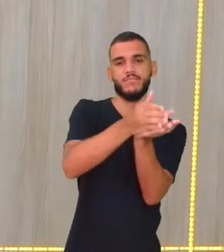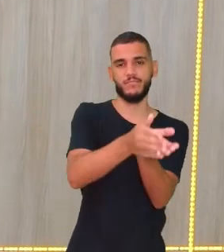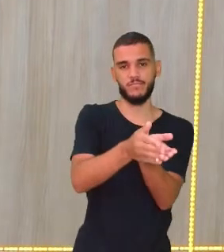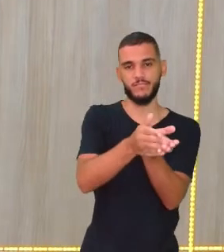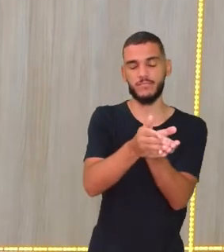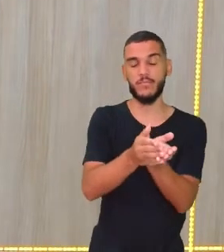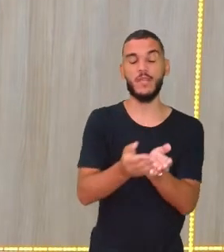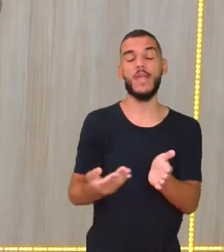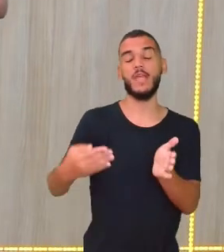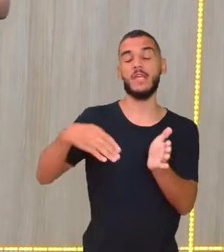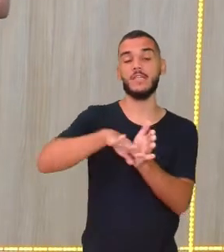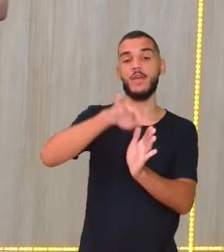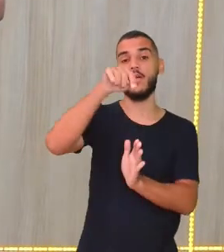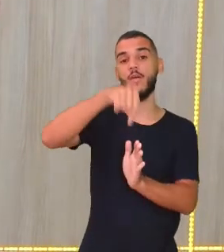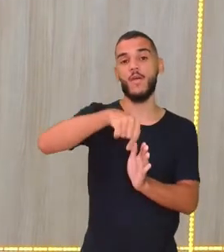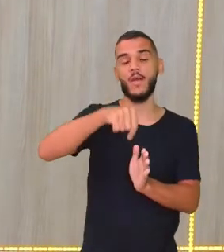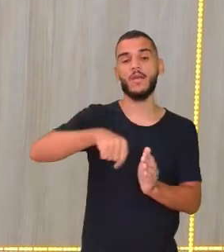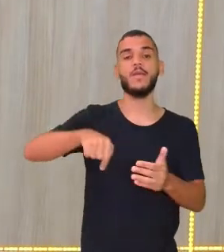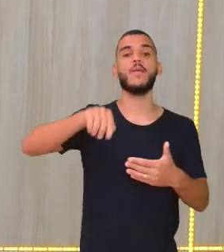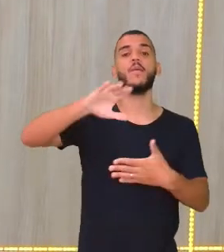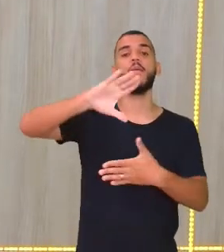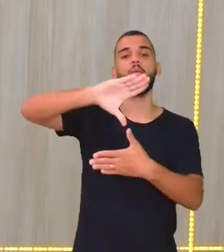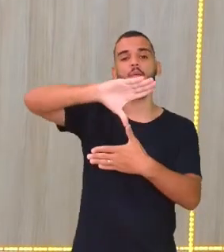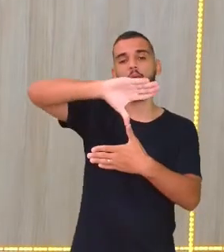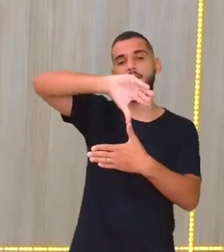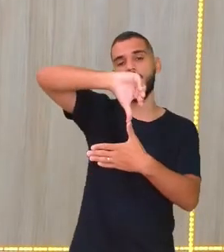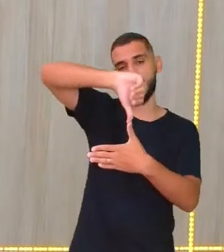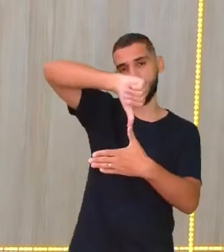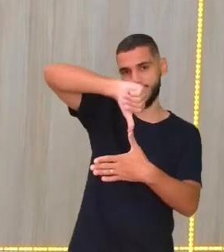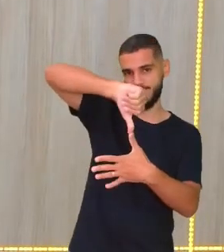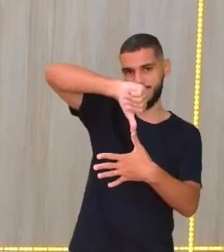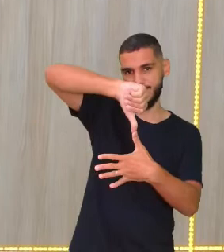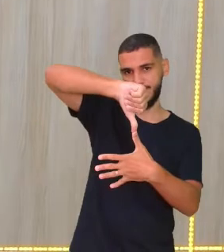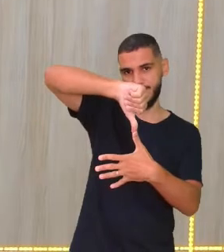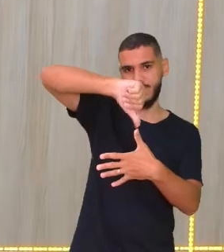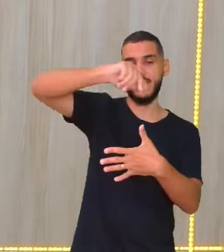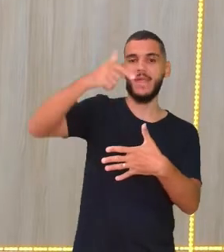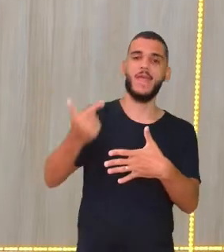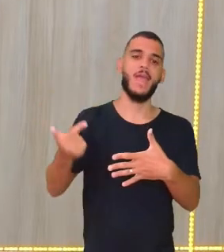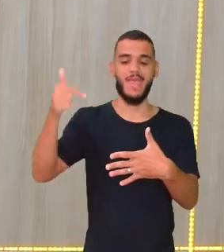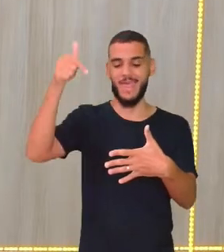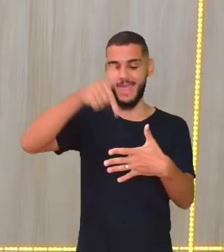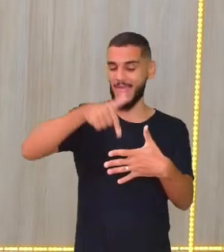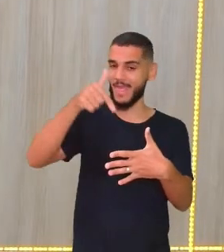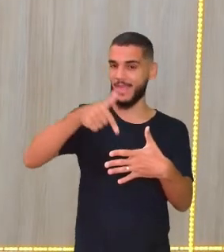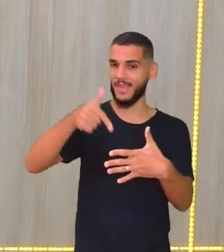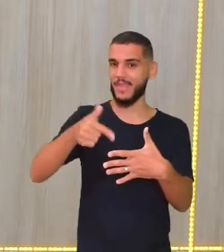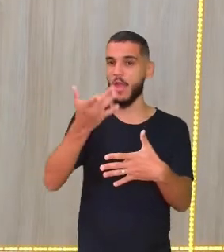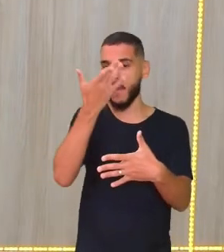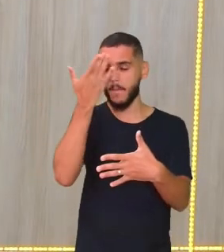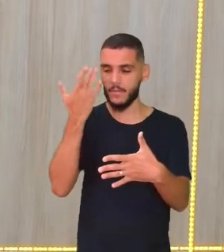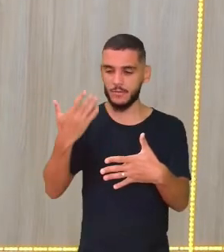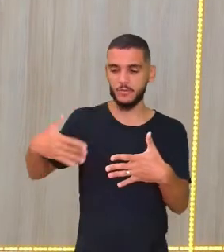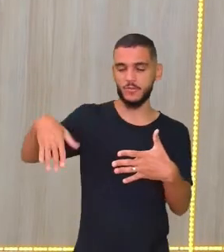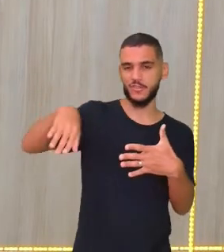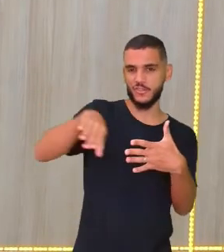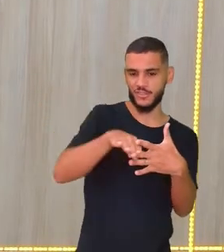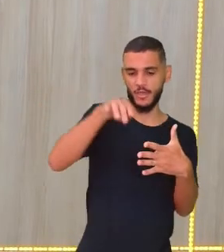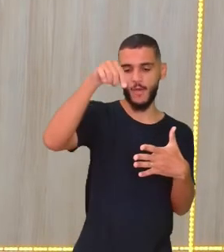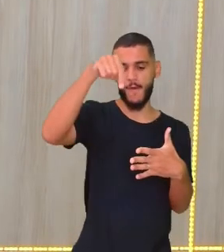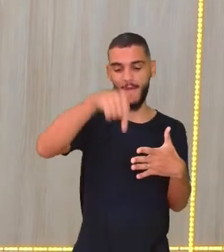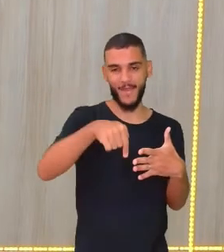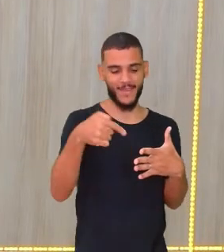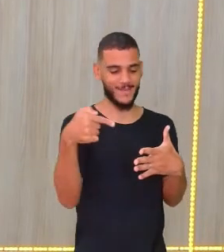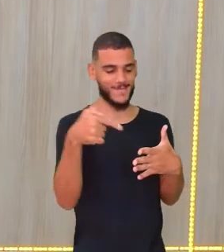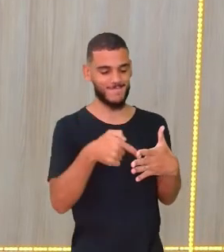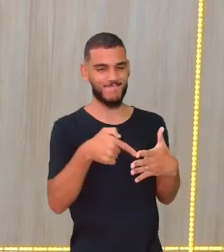se deparam com quem? Um povo que já existia, um povo que deve ser respeitado, não é? Um povo nativo, que